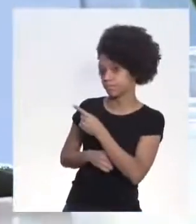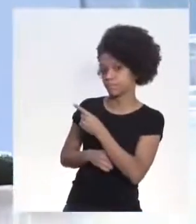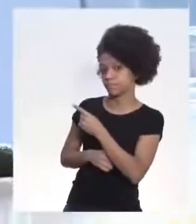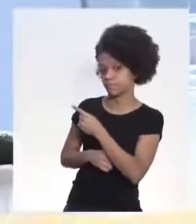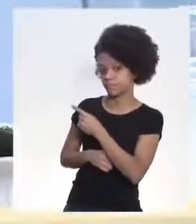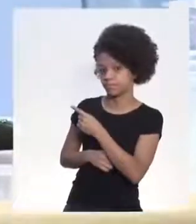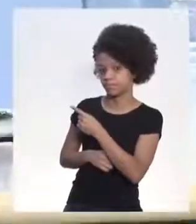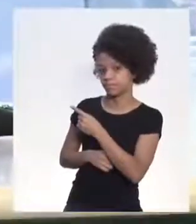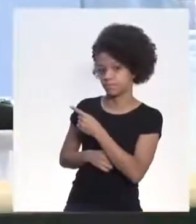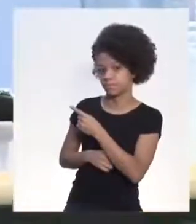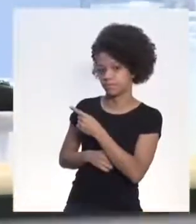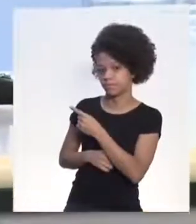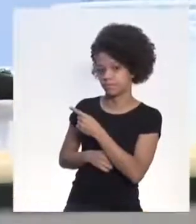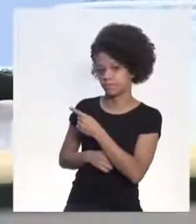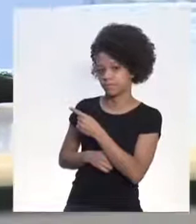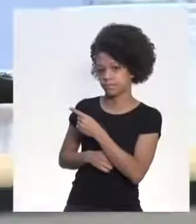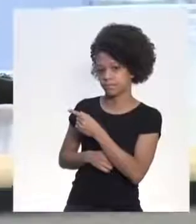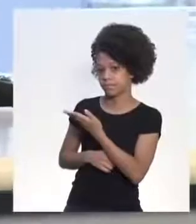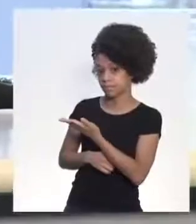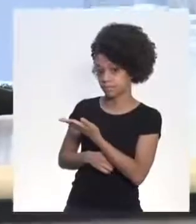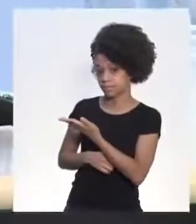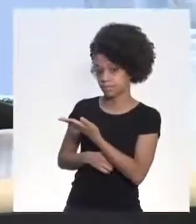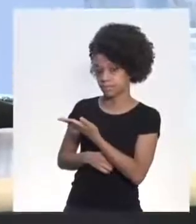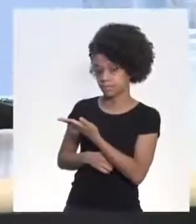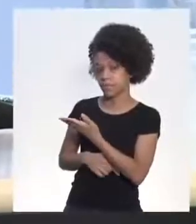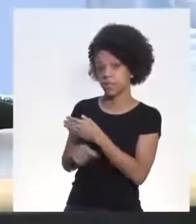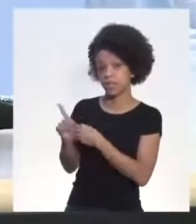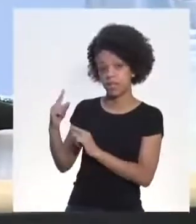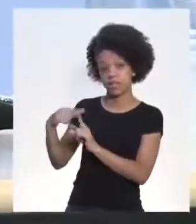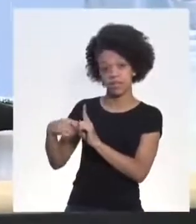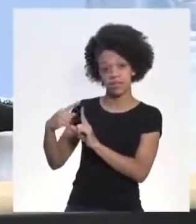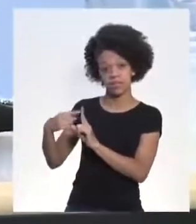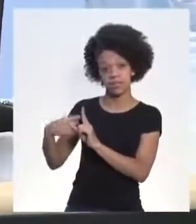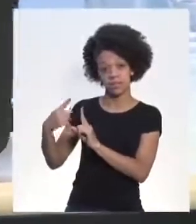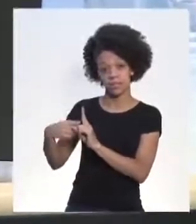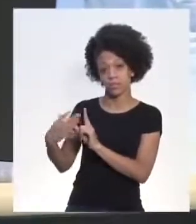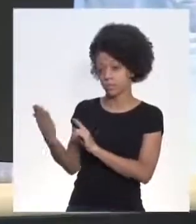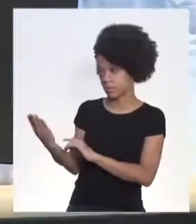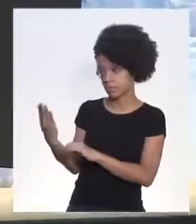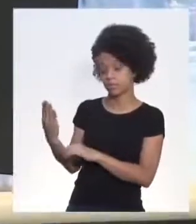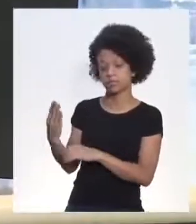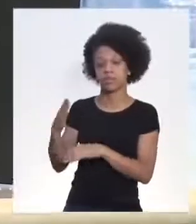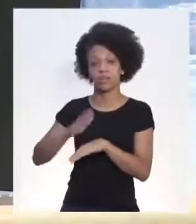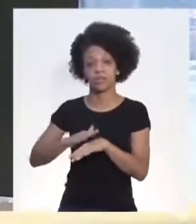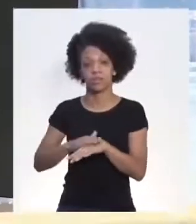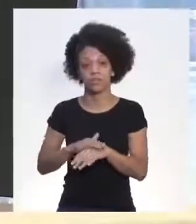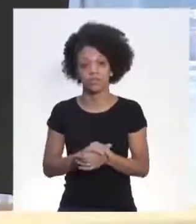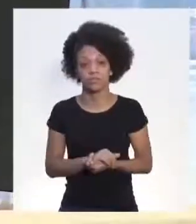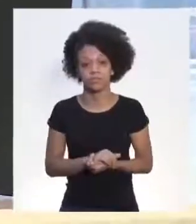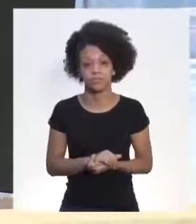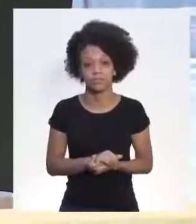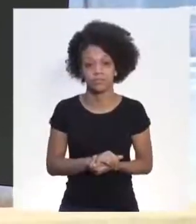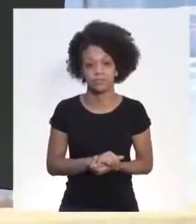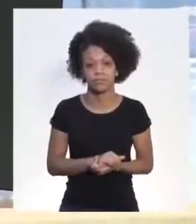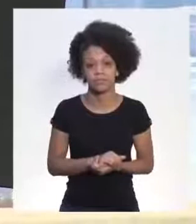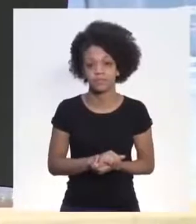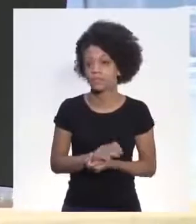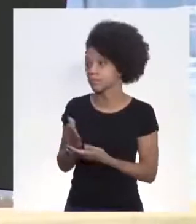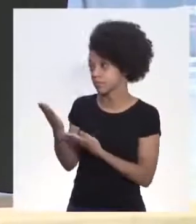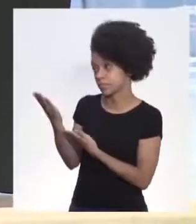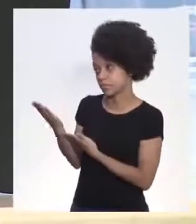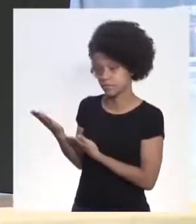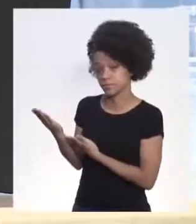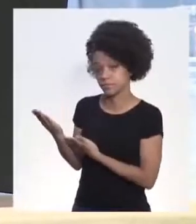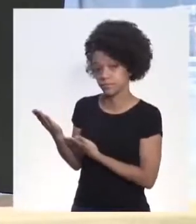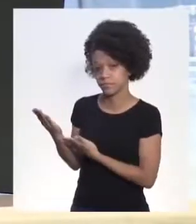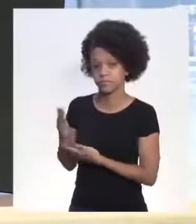vou colocar na mesa para facilitar. Então, esse é o termômetro aqui que eu construí. Vou colocar mais para cá. Esse é o termômetro aqui que